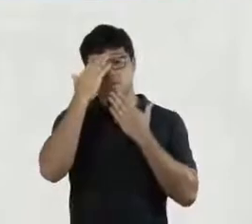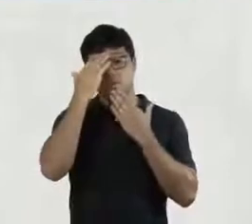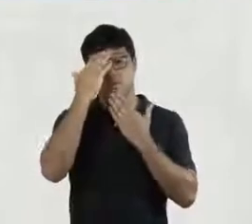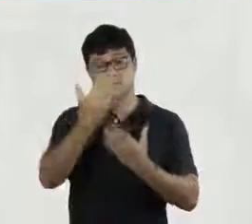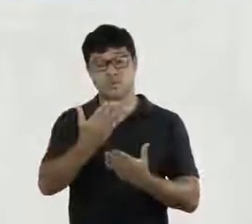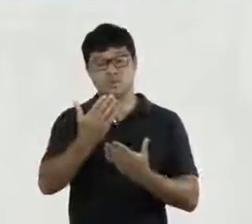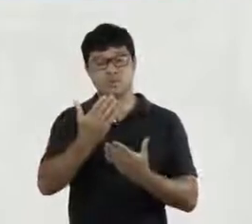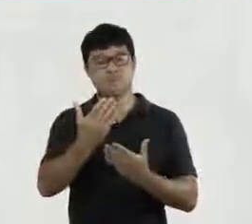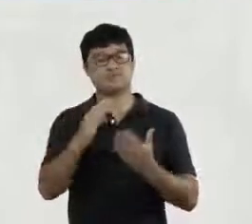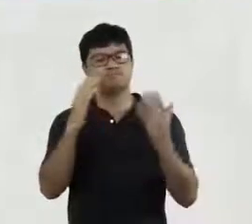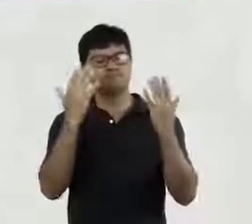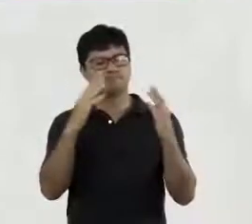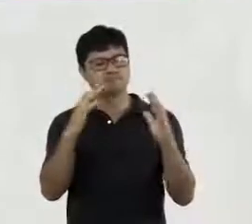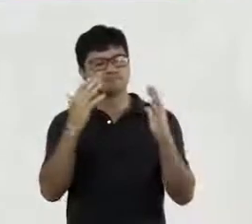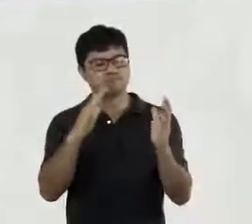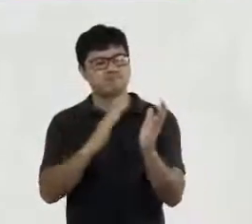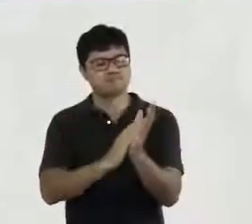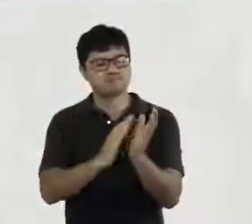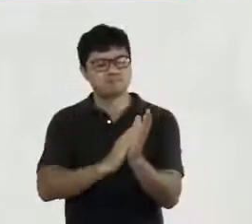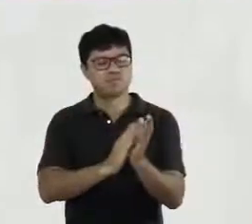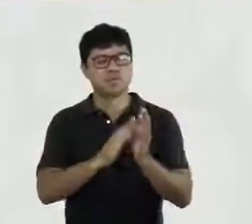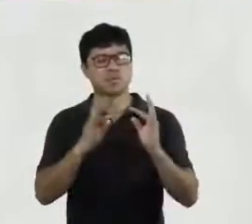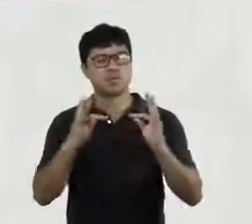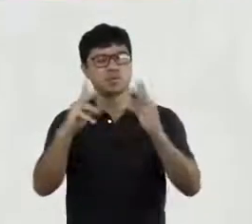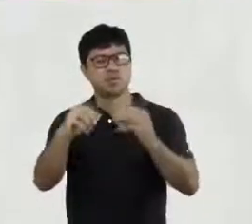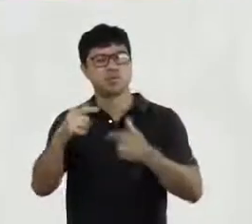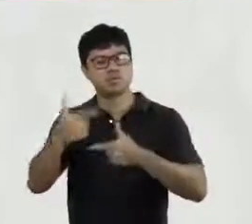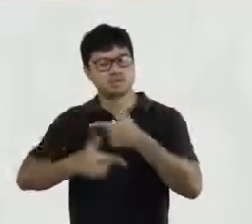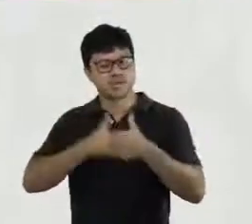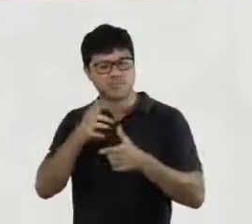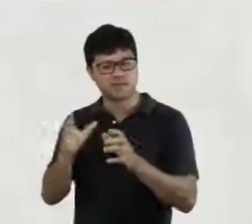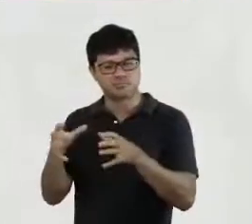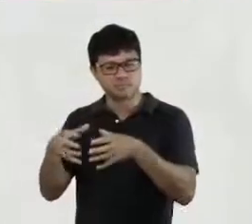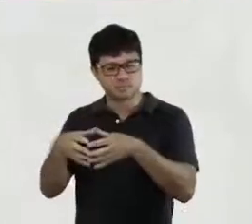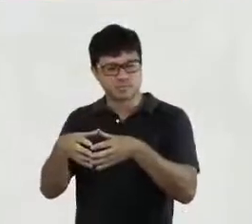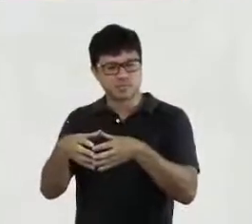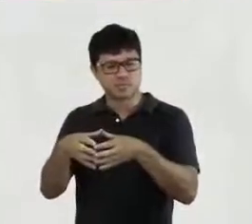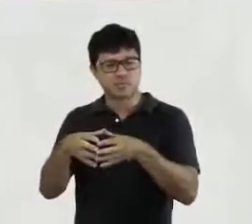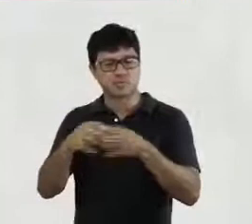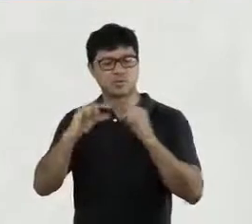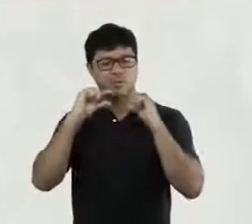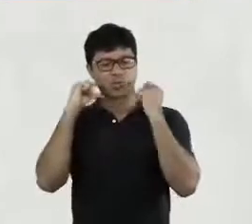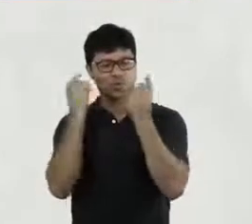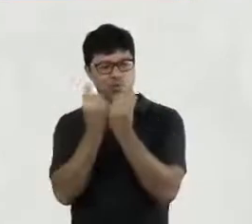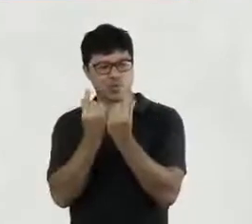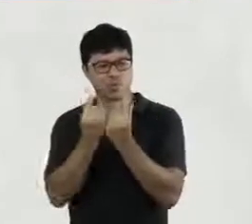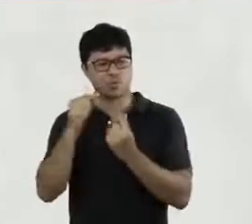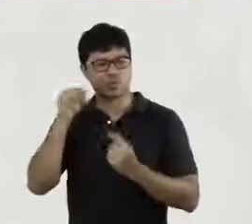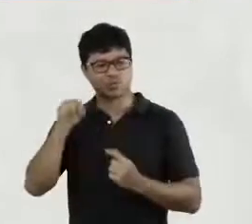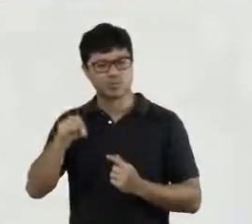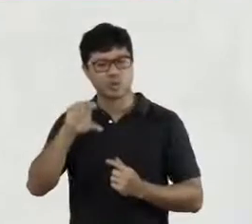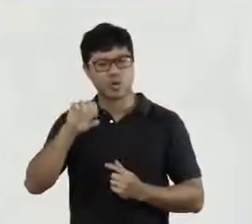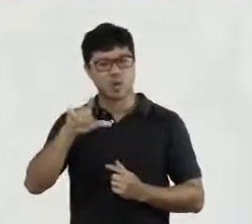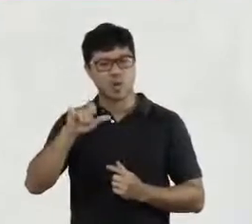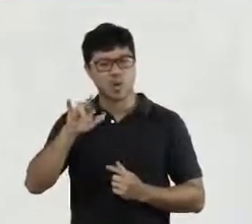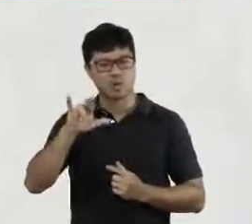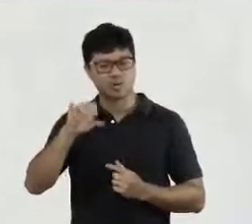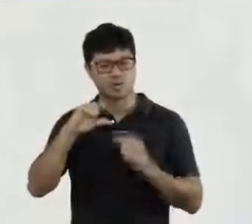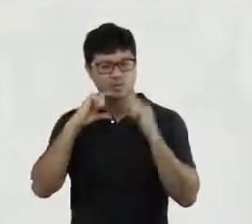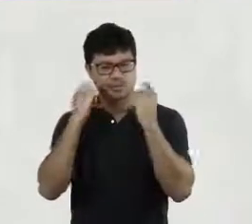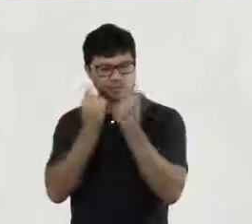Agradeço, né, e parabenizo a todos os envolvidos nesse colóquio, né?